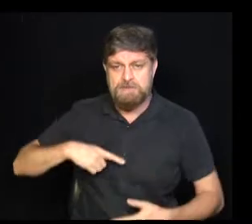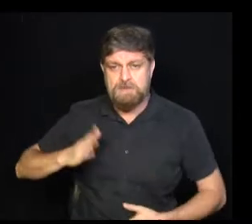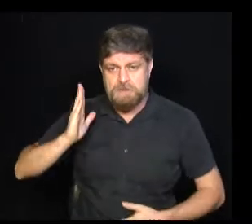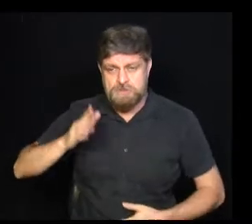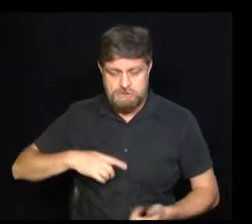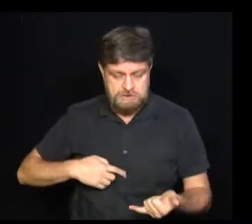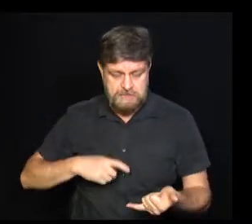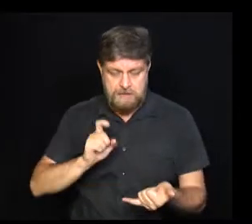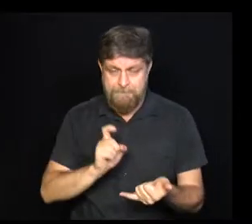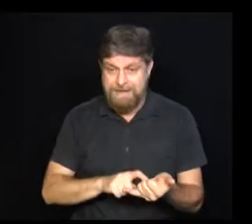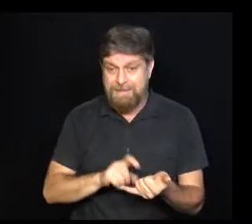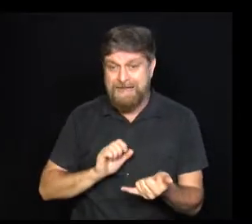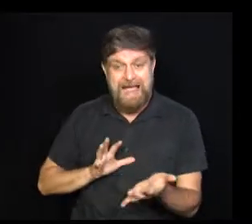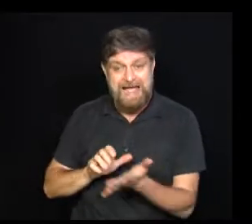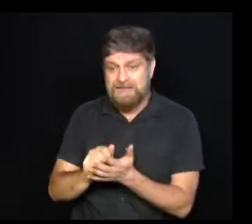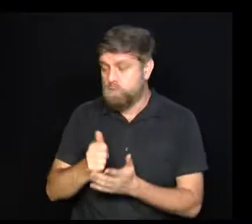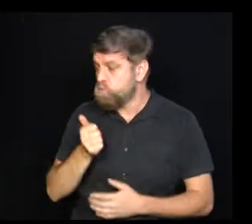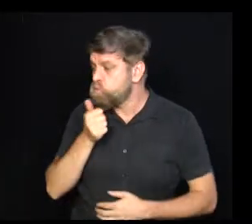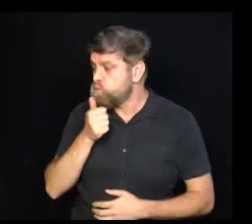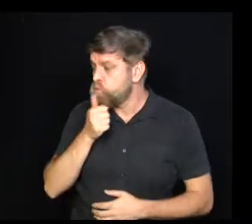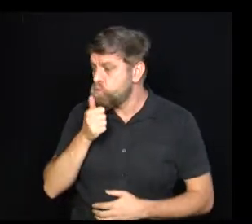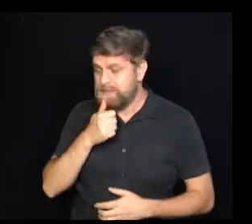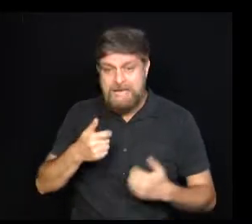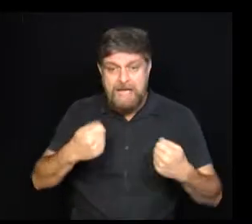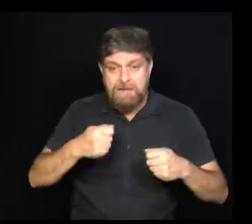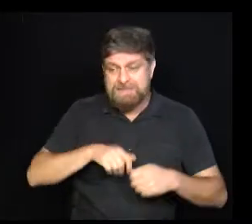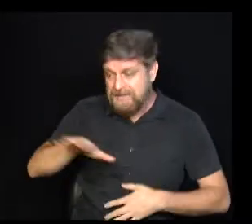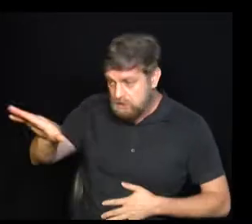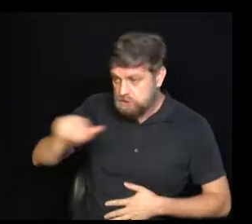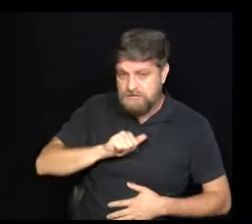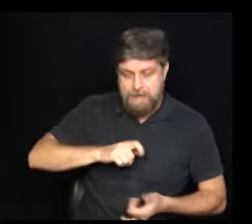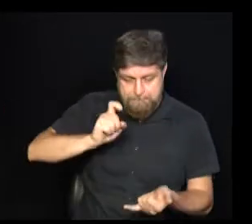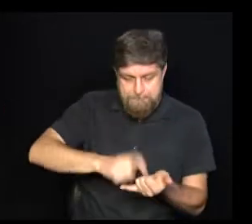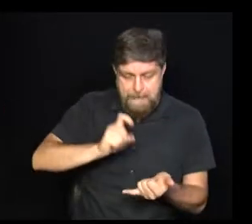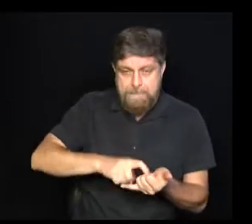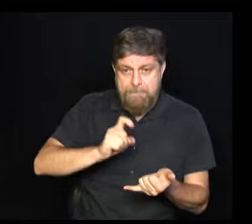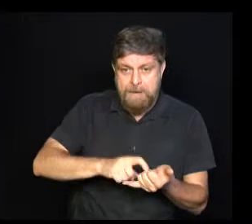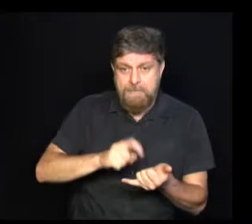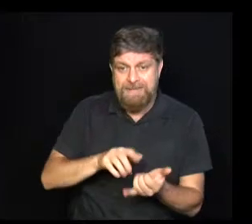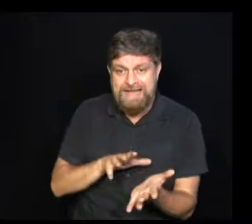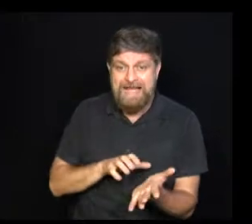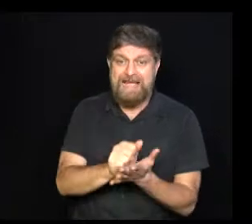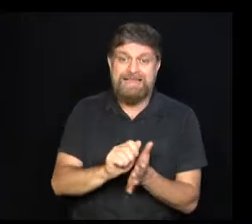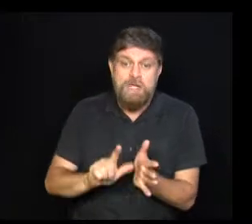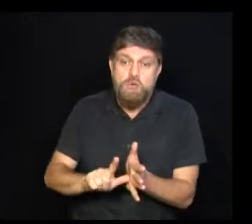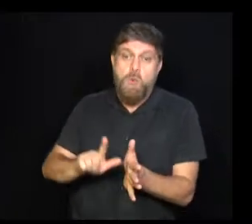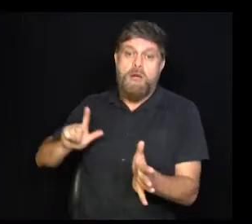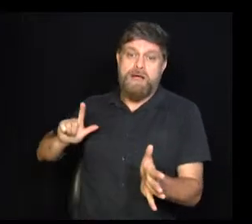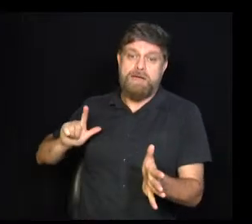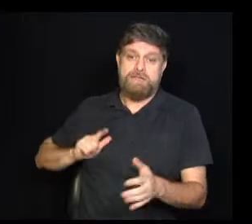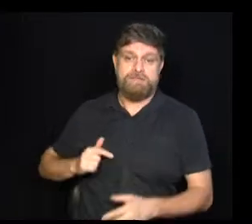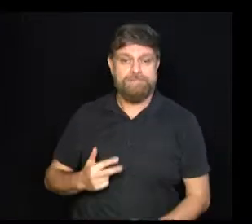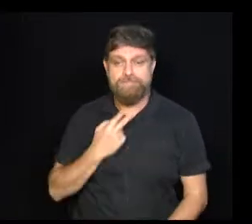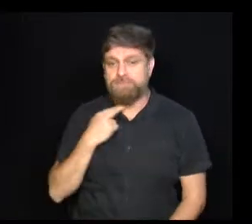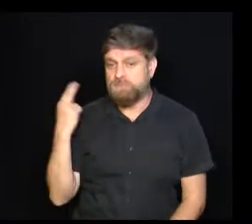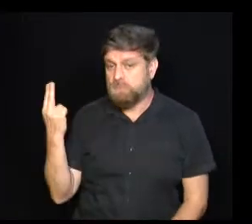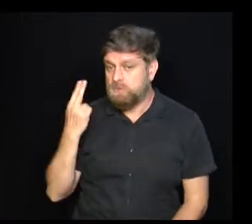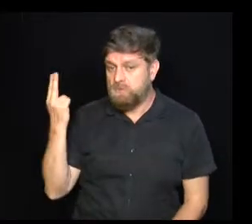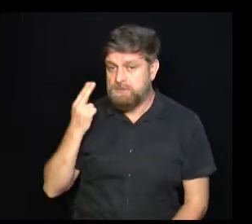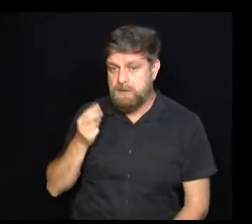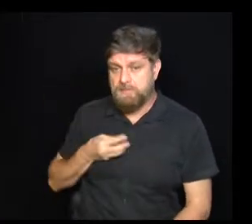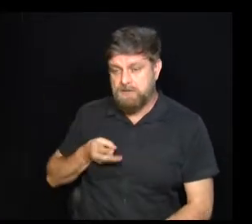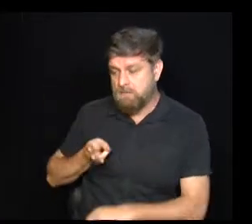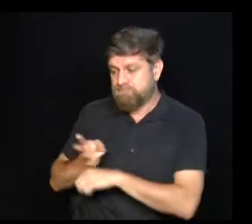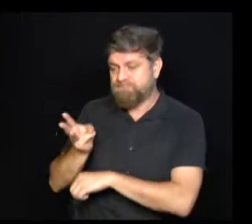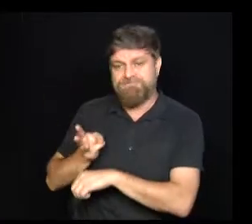celular e eu não fiz o cadastro e for precisar acioná-lo, eu vou ter que fazer o cadastro antes, senão eu não consigo enviar a mensagem. Então, isso é